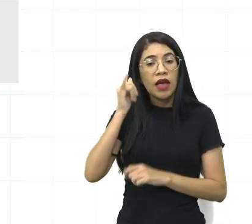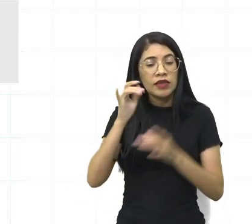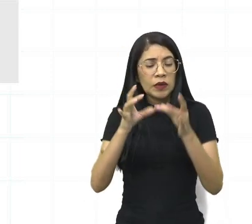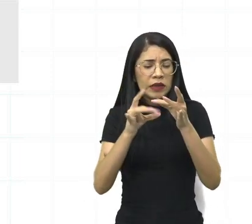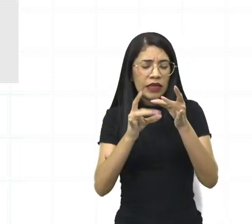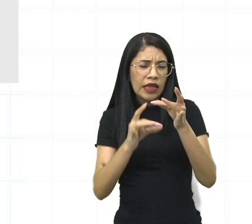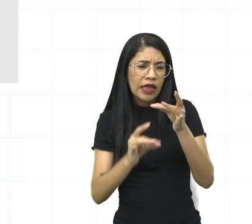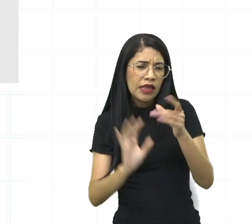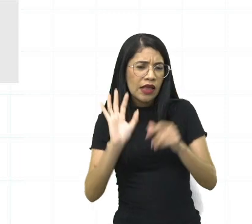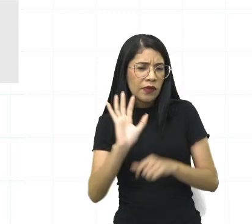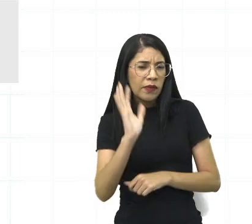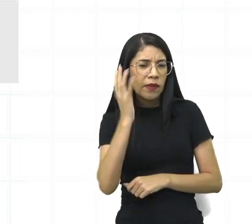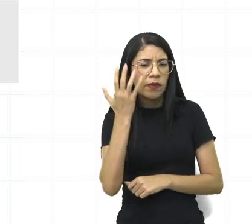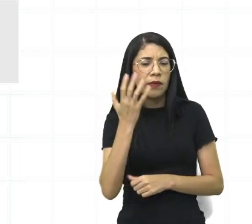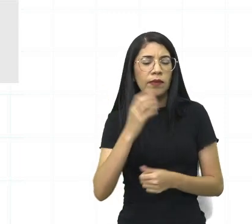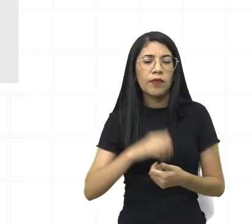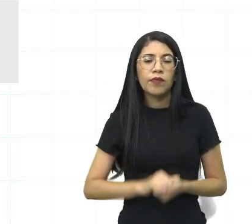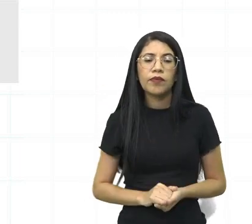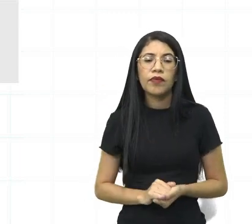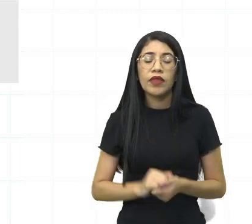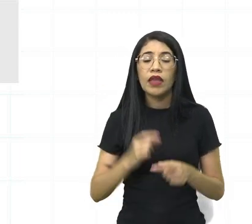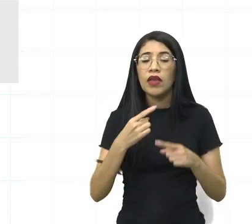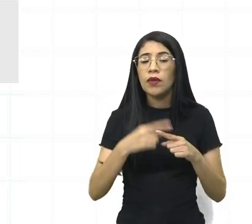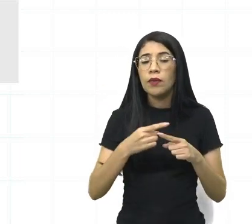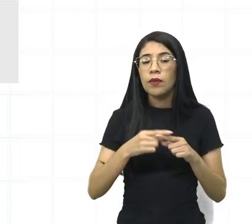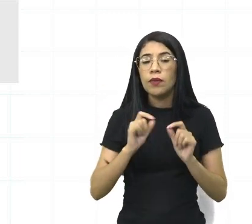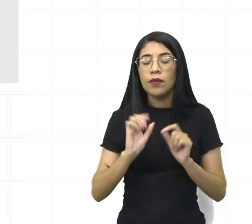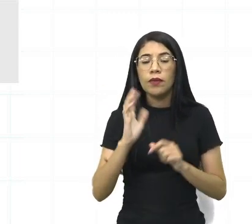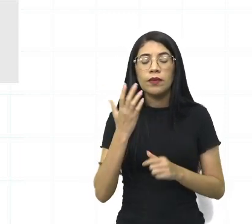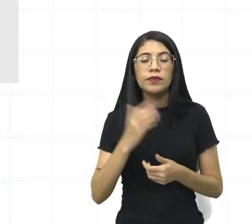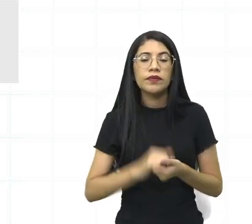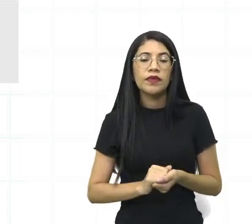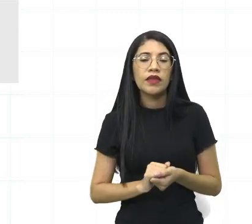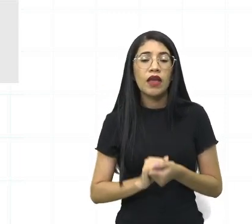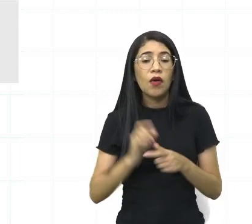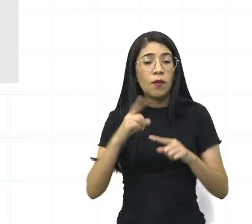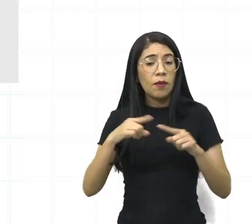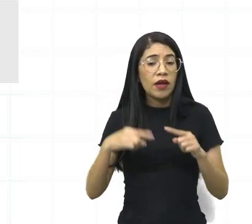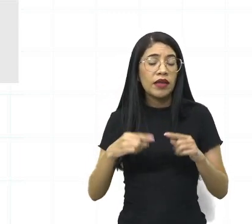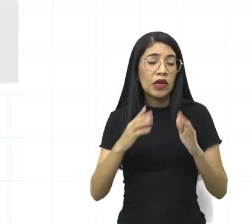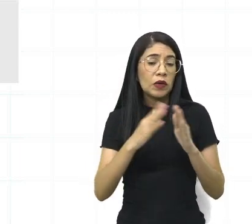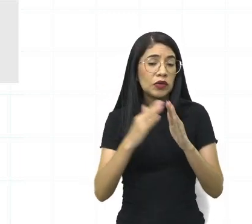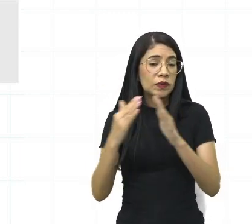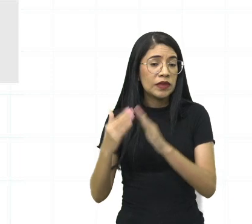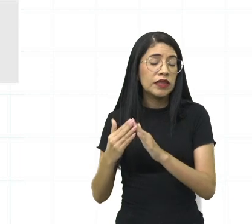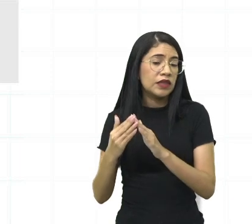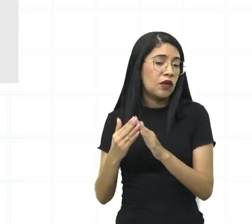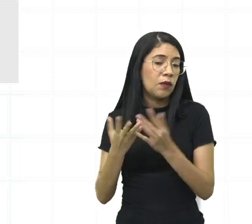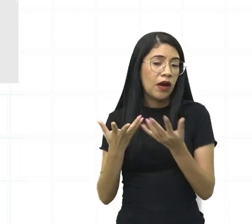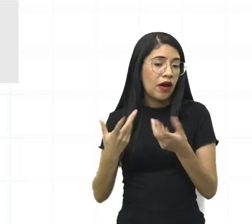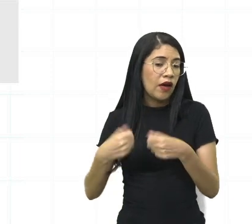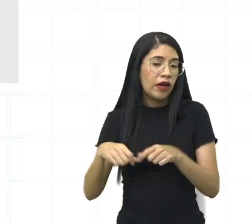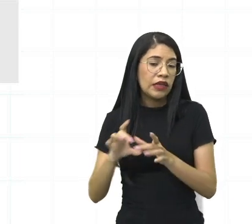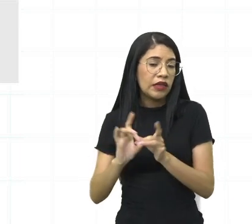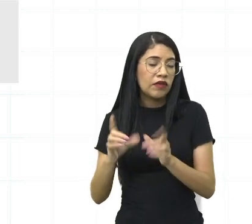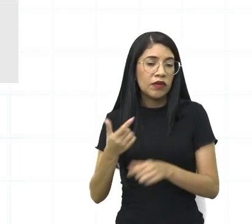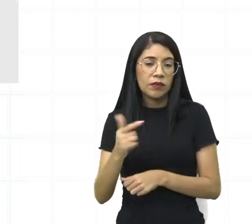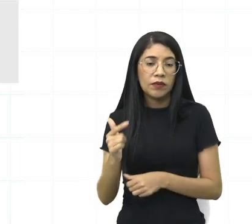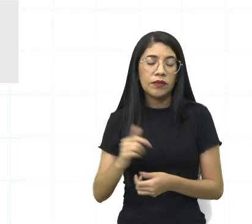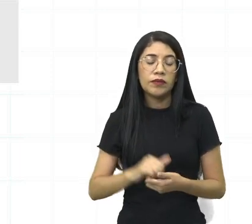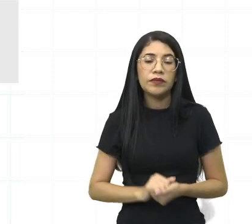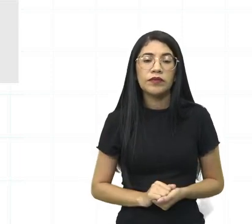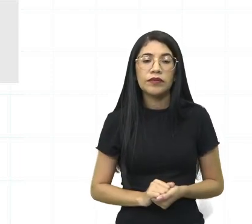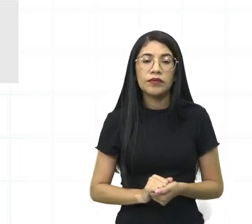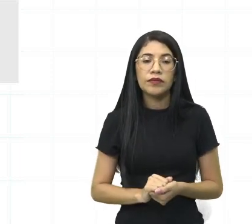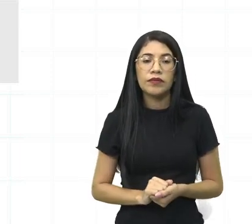narração de todos os fatos, inclusive, e a justificativa, encomenda recebida por terceiro sem autorização dela.